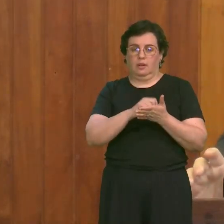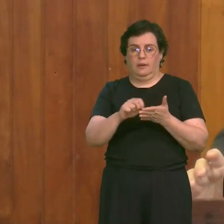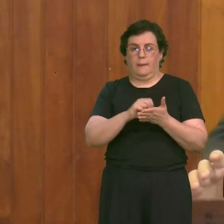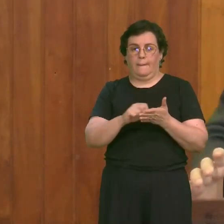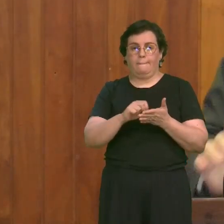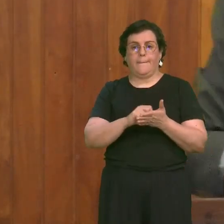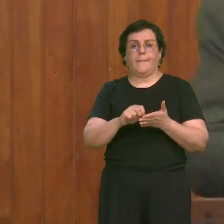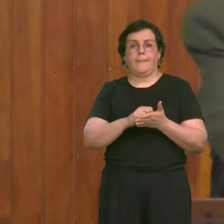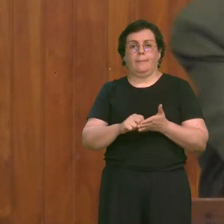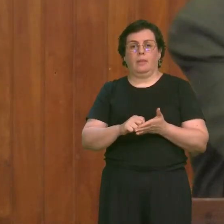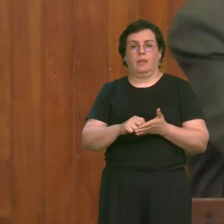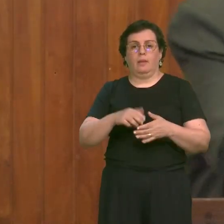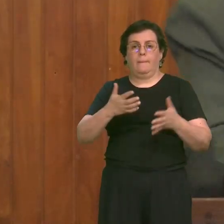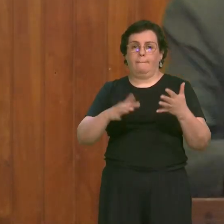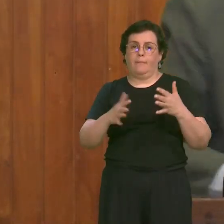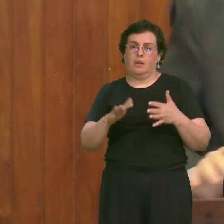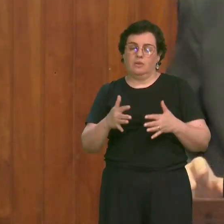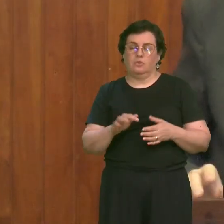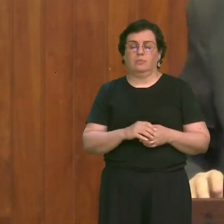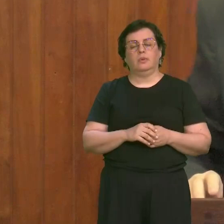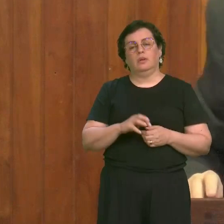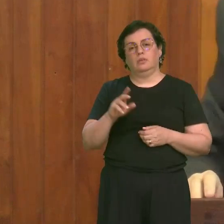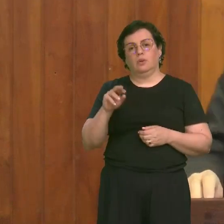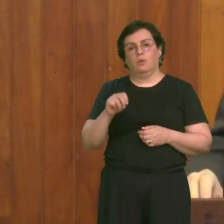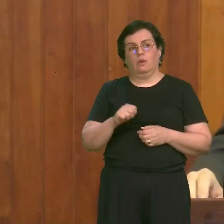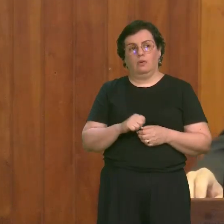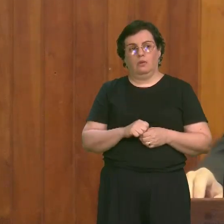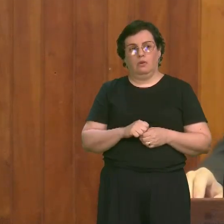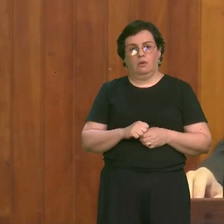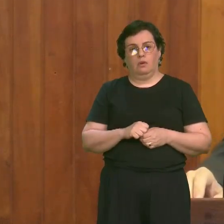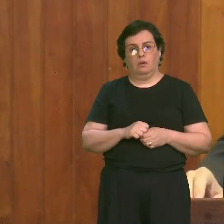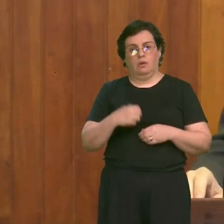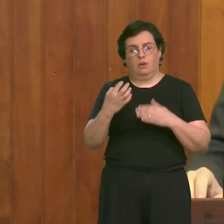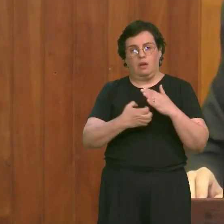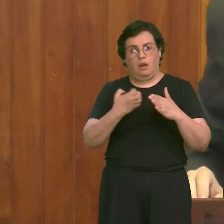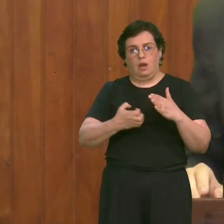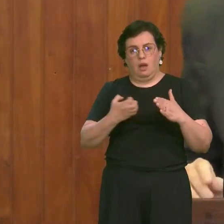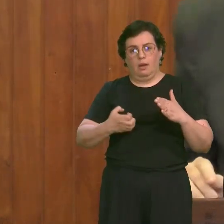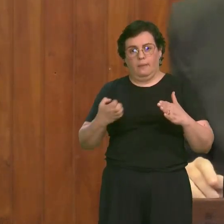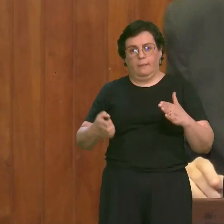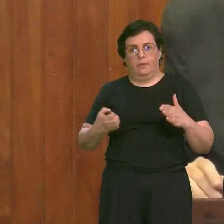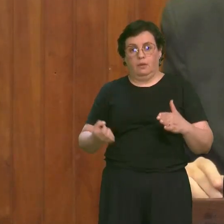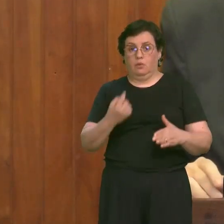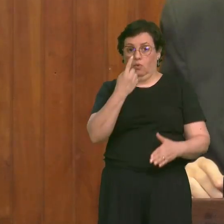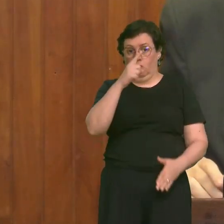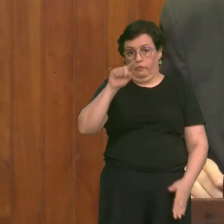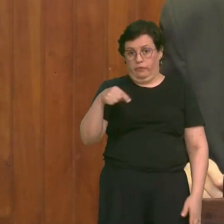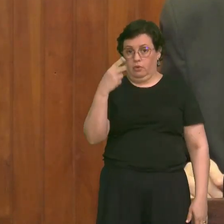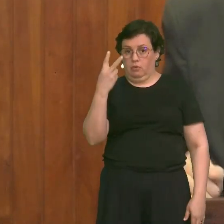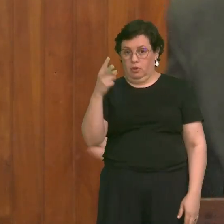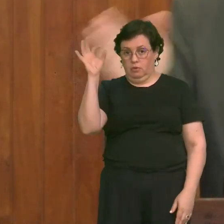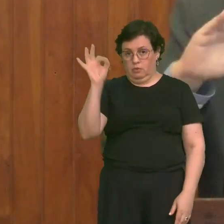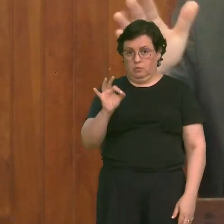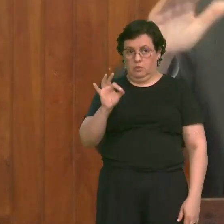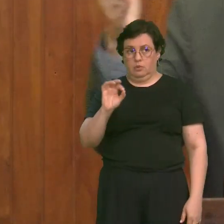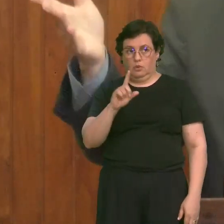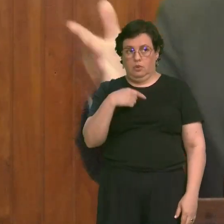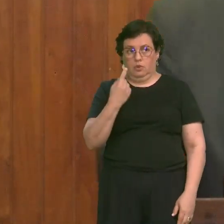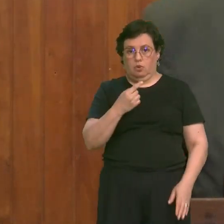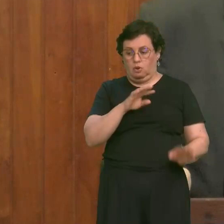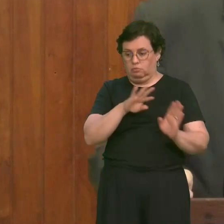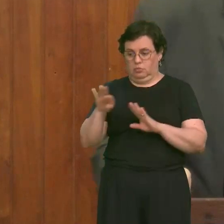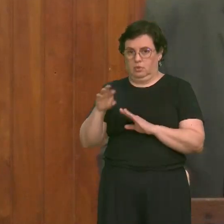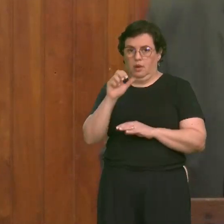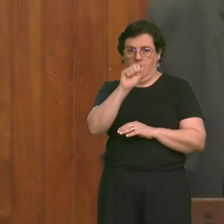Eduardo vai ser mais ou menos assim será a emenda parlamentar será de 1,2 então nós